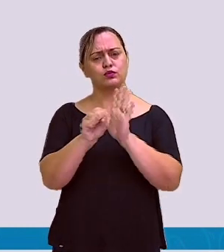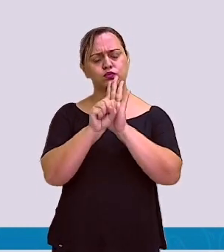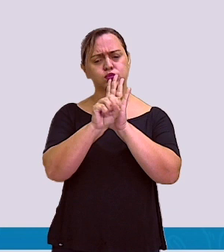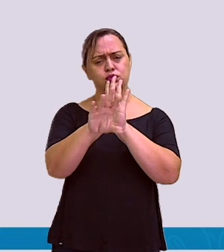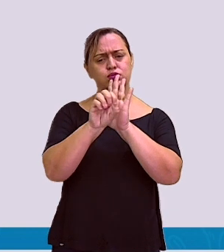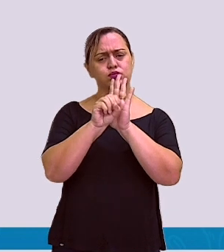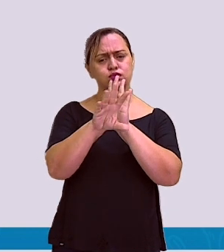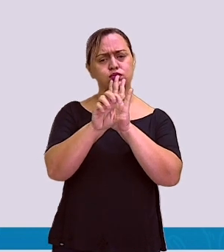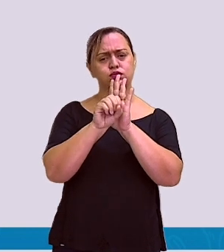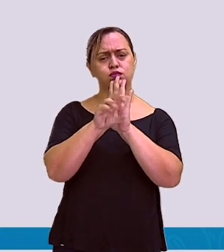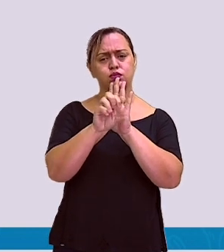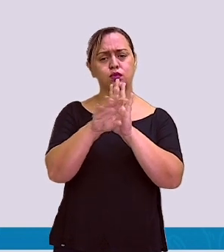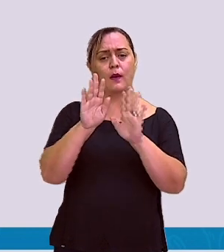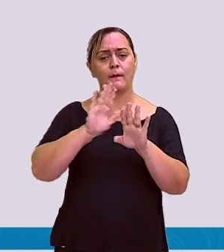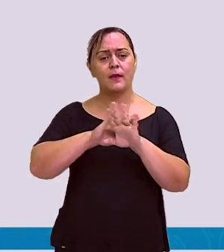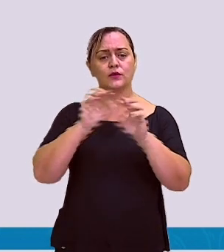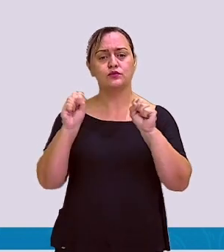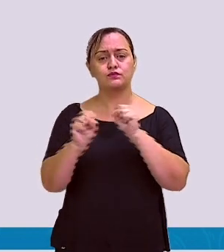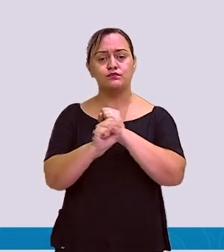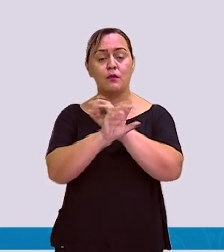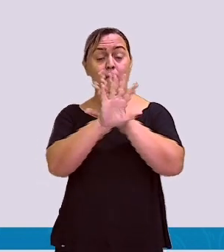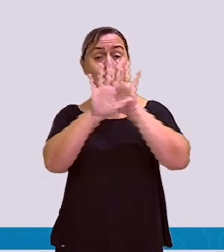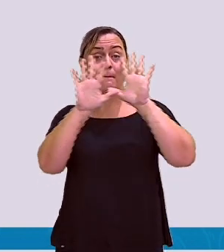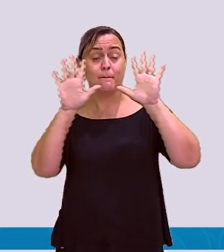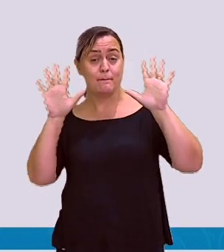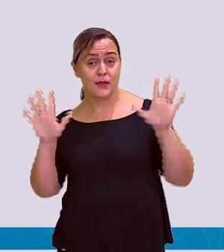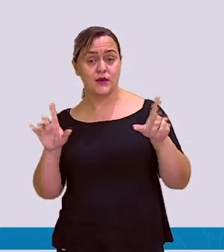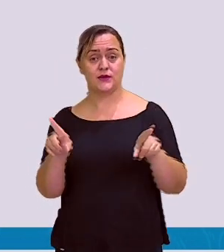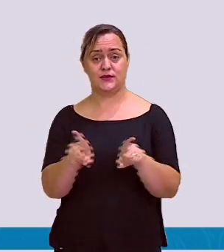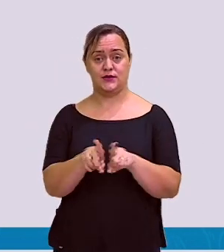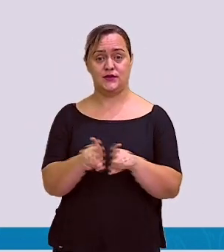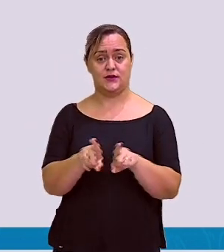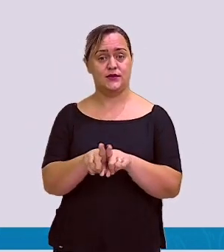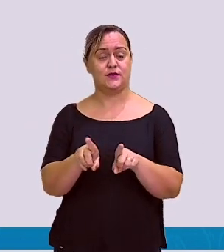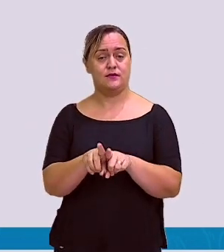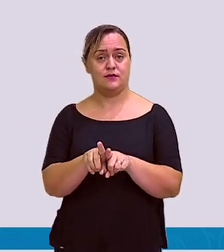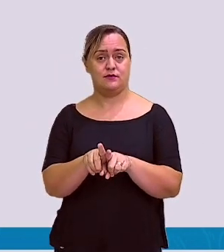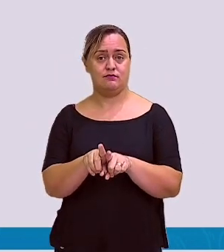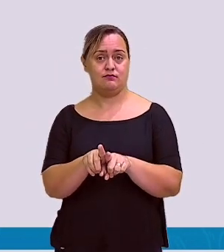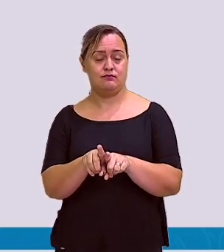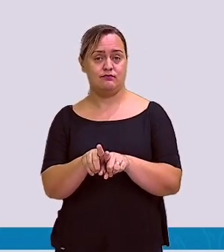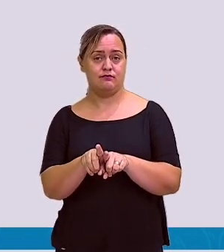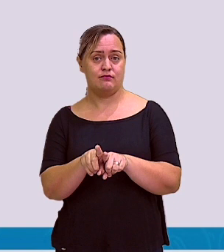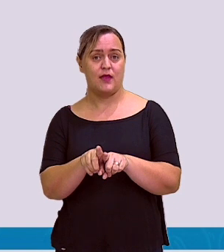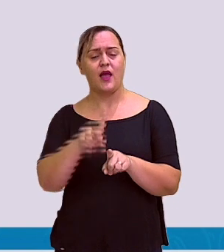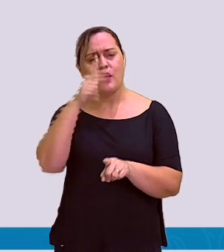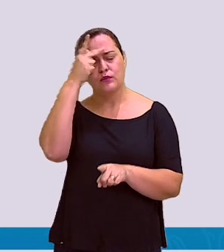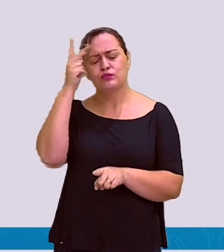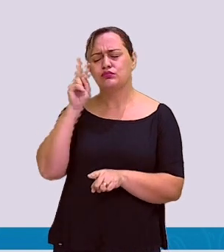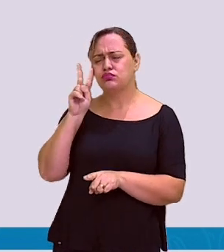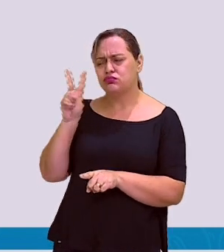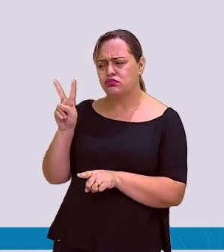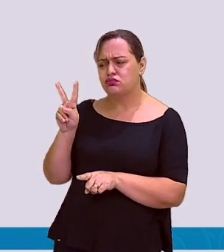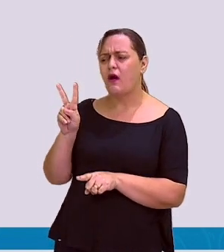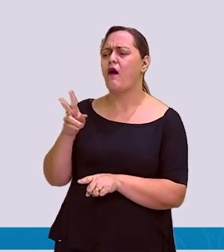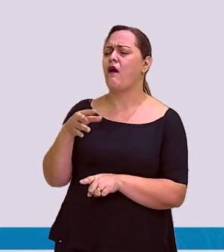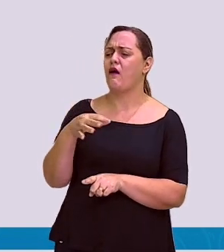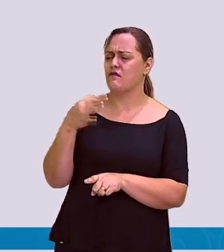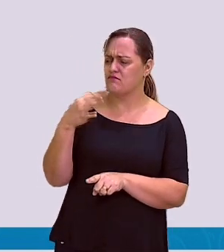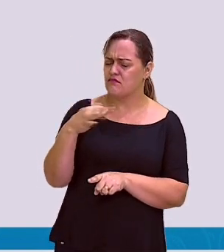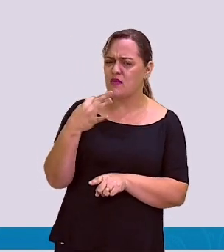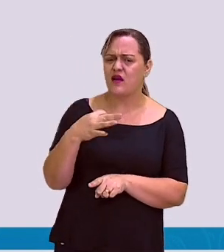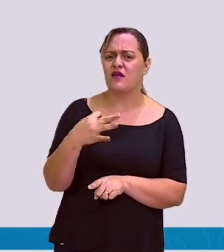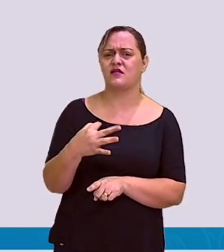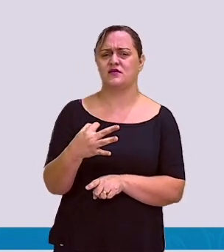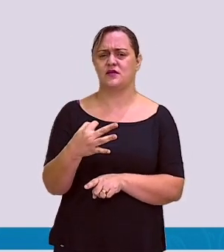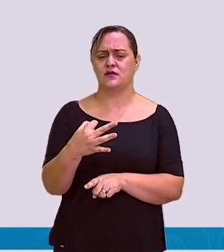práticas. Portanto, foi considerado o primeiro aparelho de fato qualificado para produzir filmes. Foi